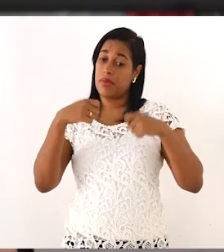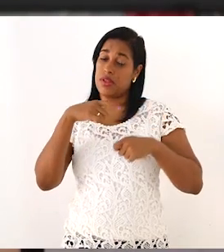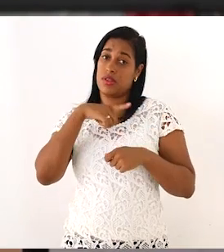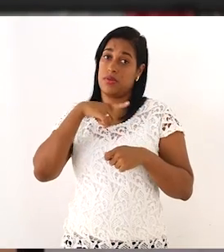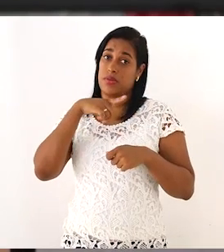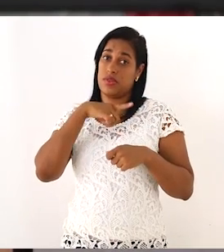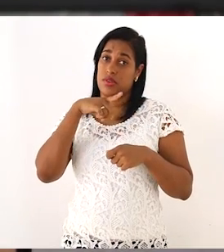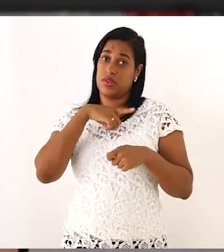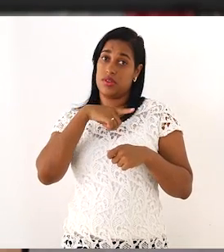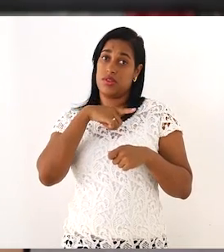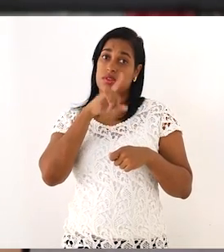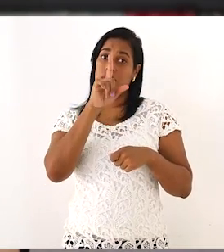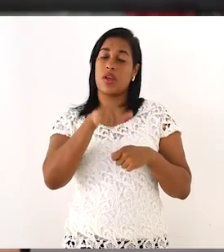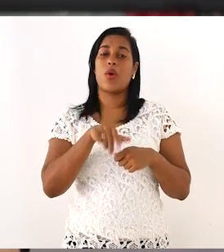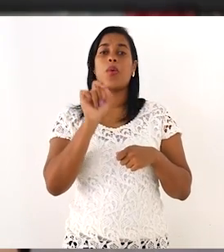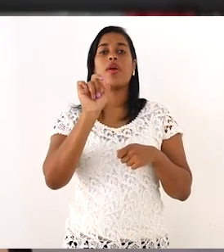função